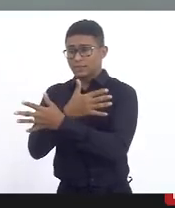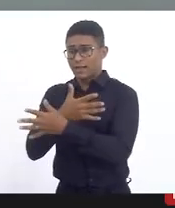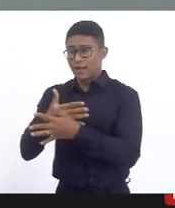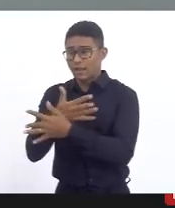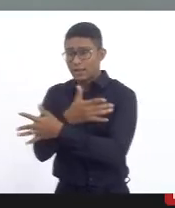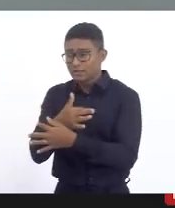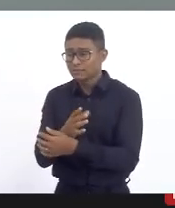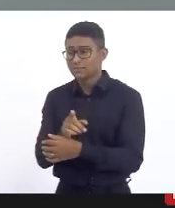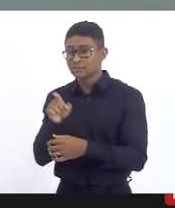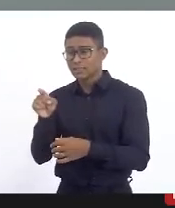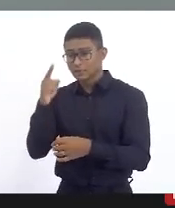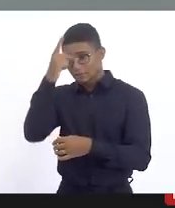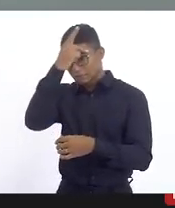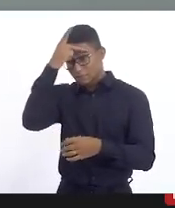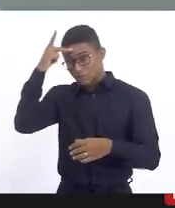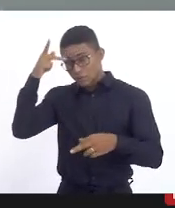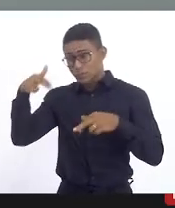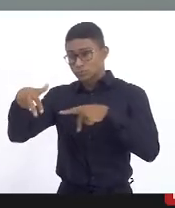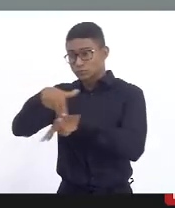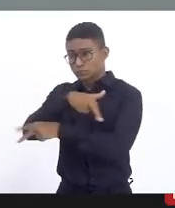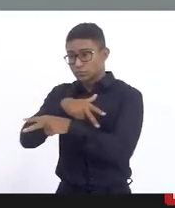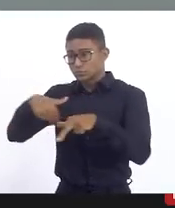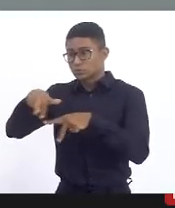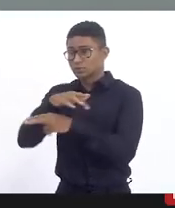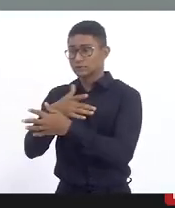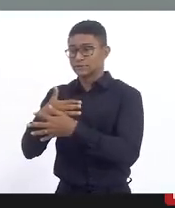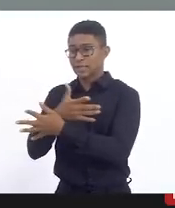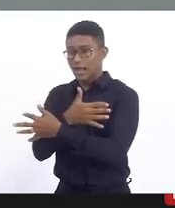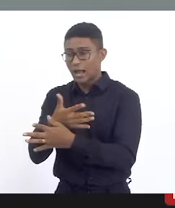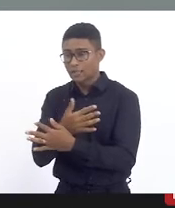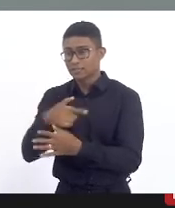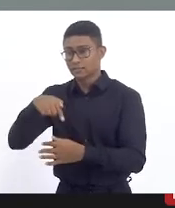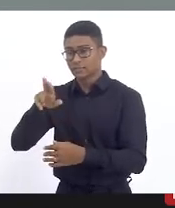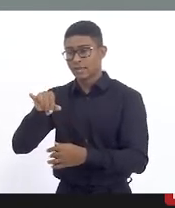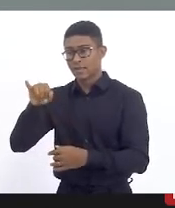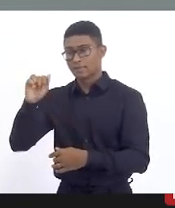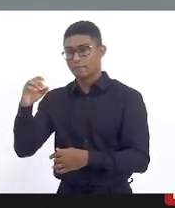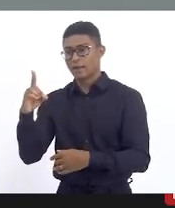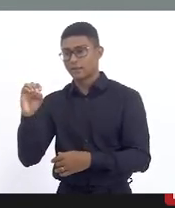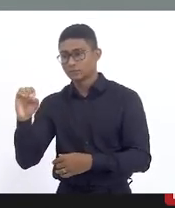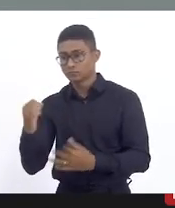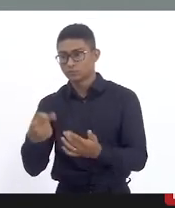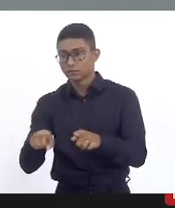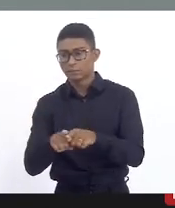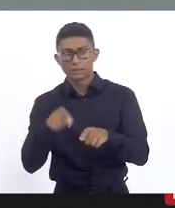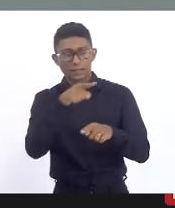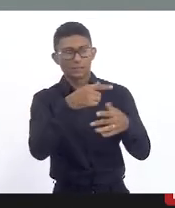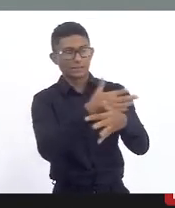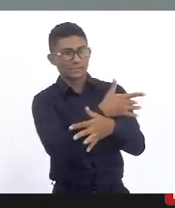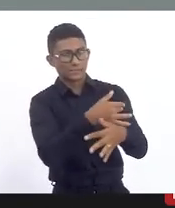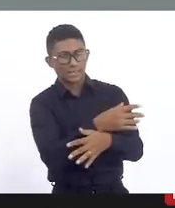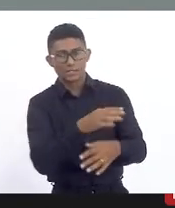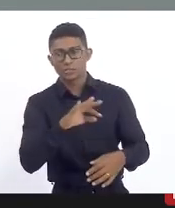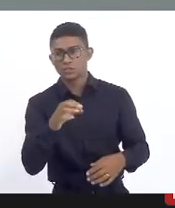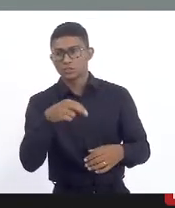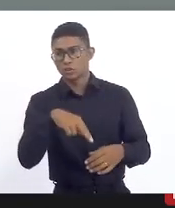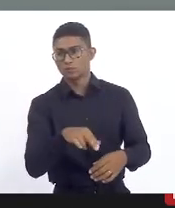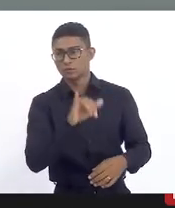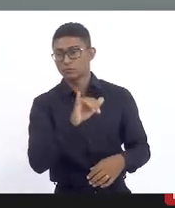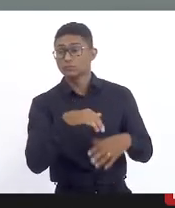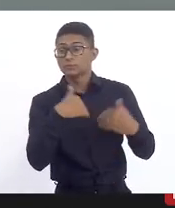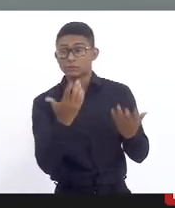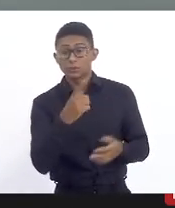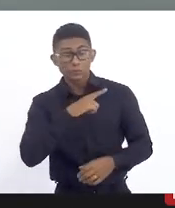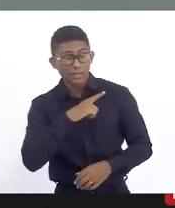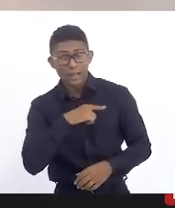da área urbana de Queimados e vem da área urbana de Nova Iguaçu. Então, você tem vários quilômetros de